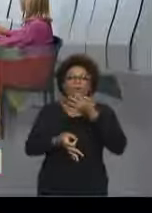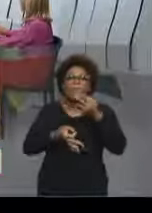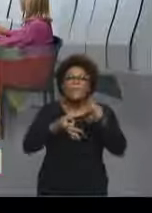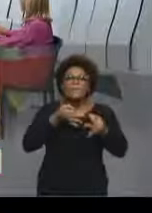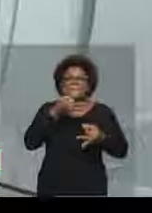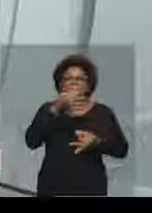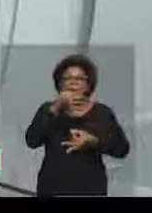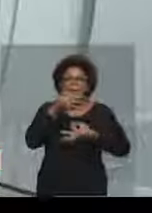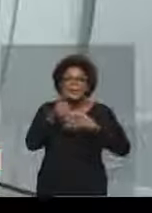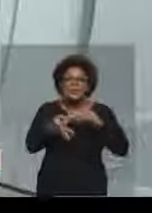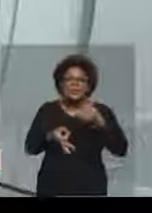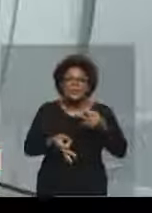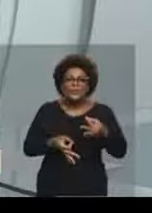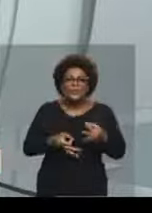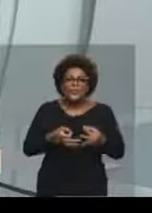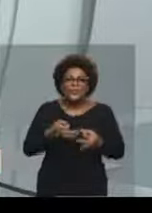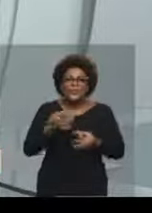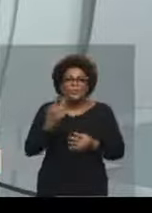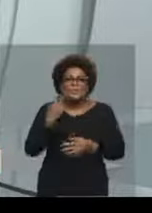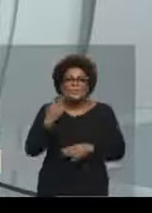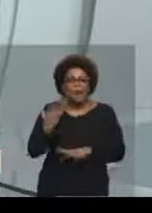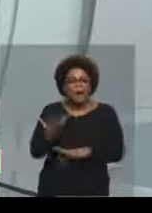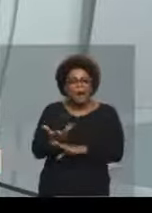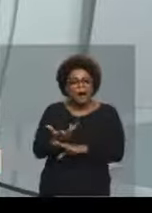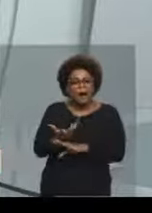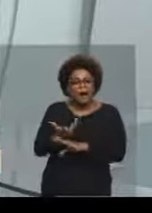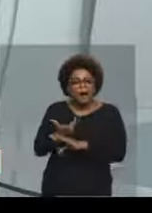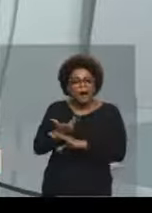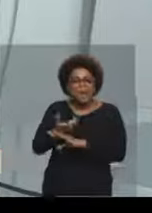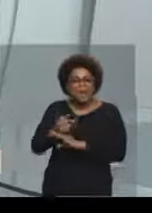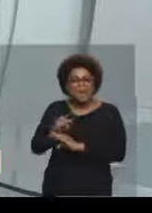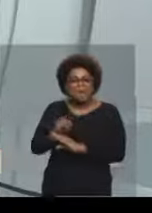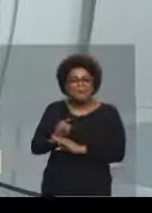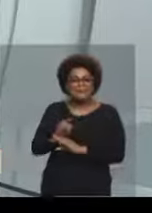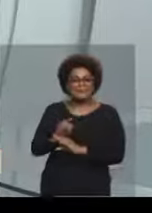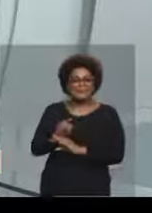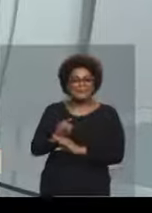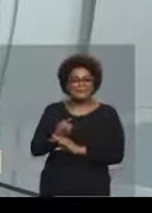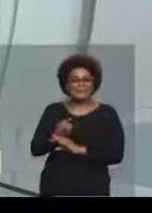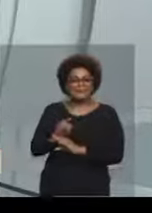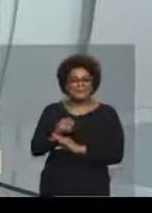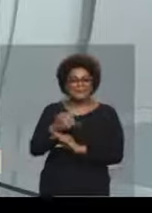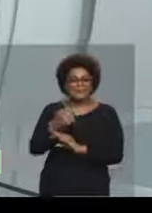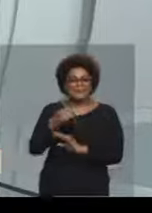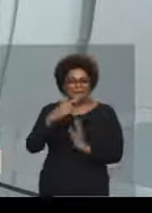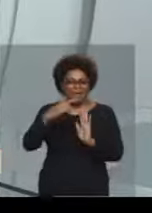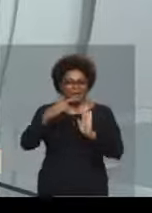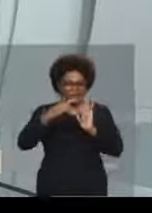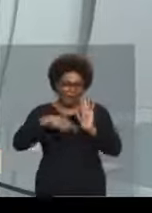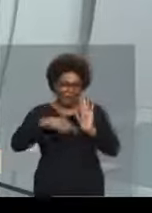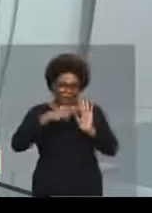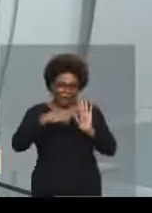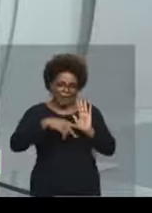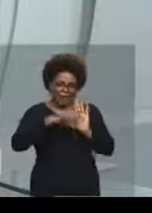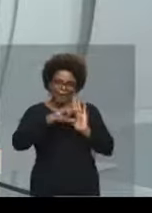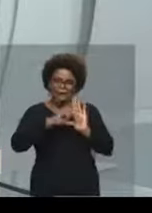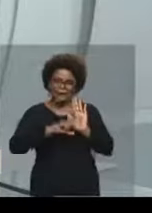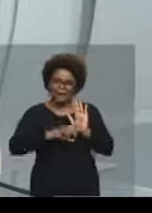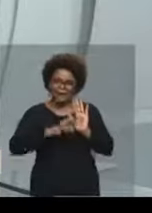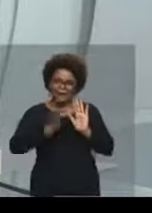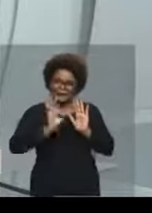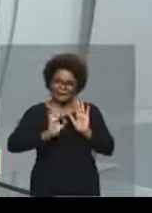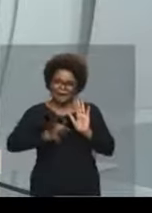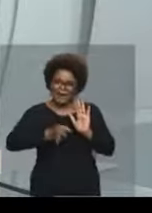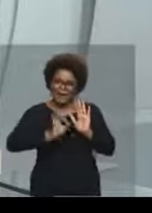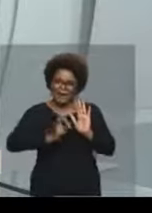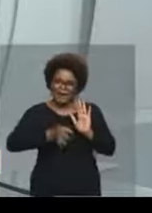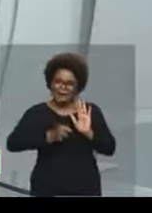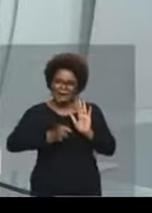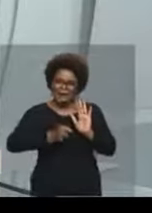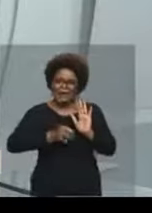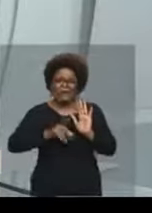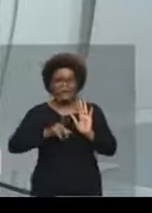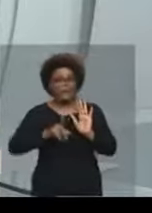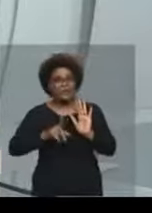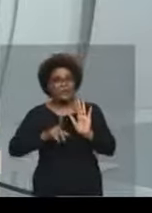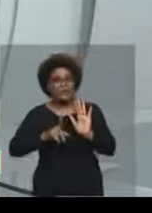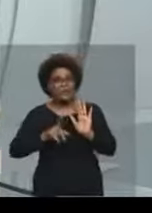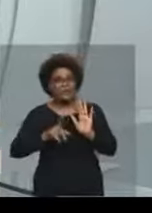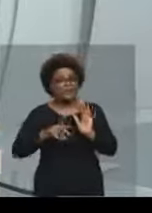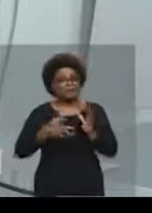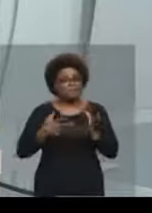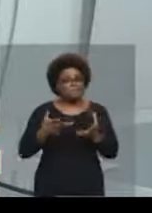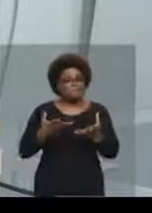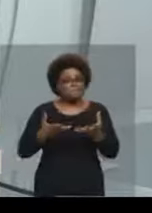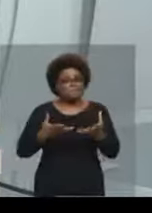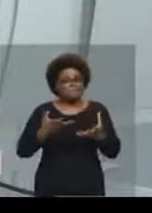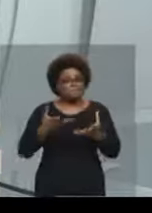te convencer. Então, você ali diante daquele texto, você vai, né, se levar ou não, porque você também